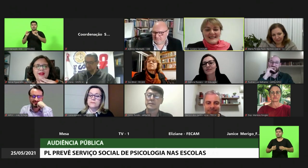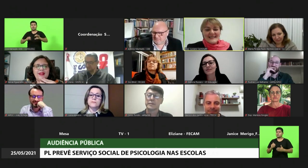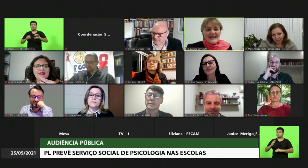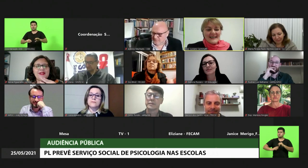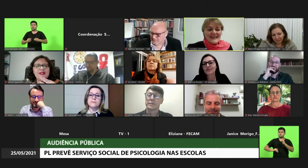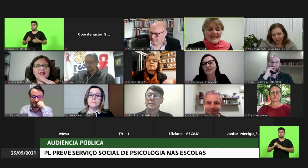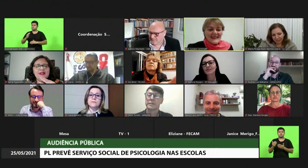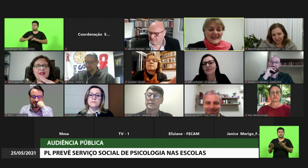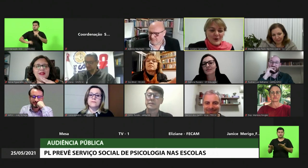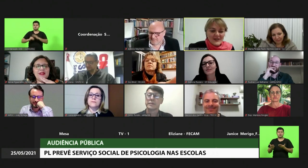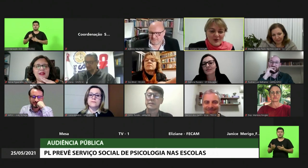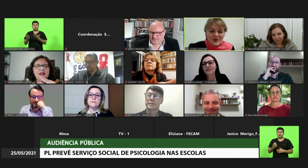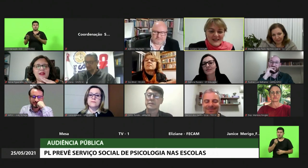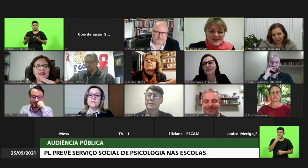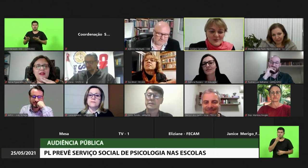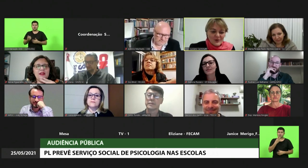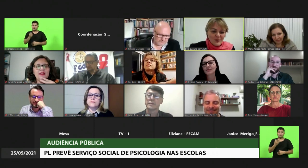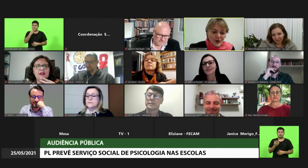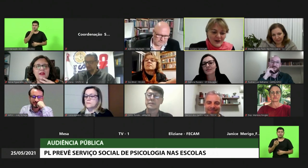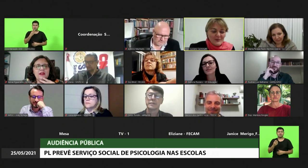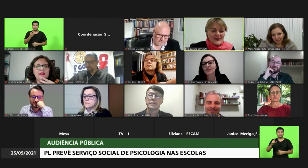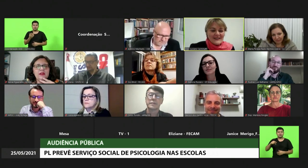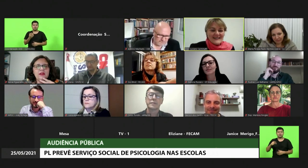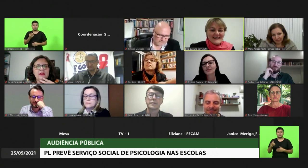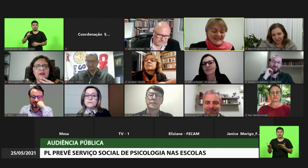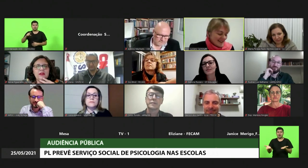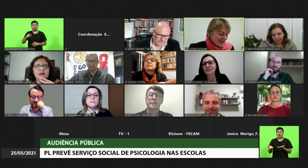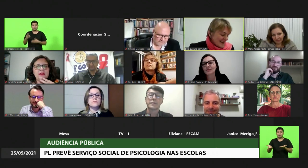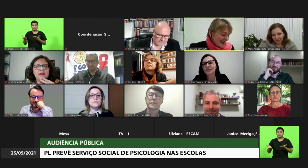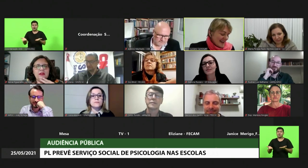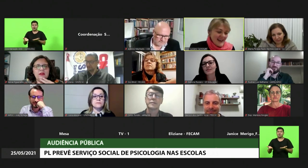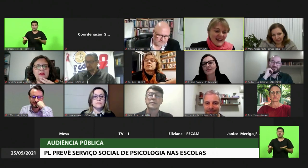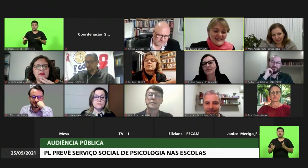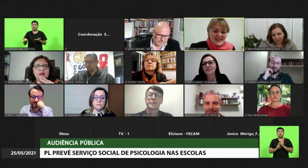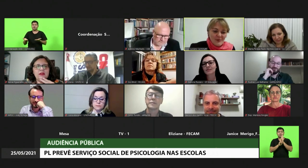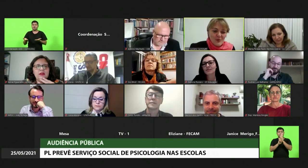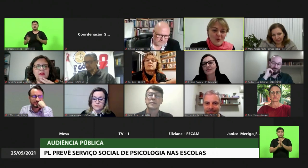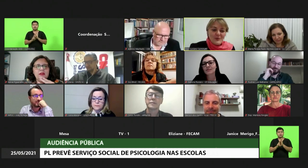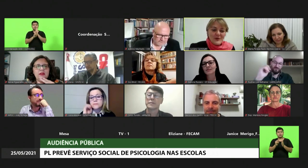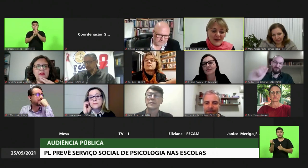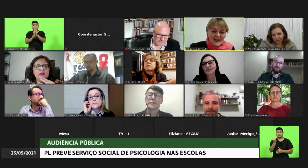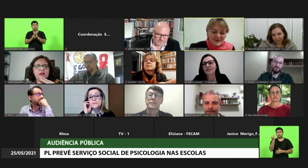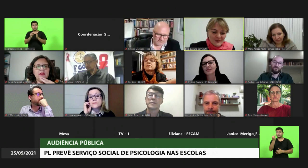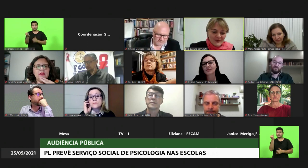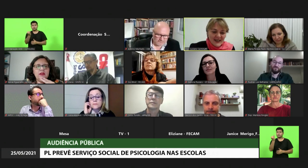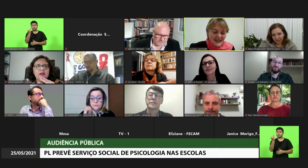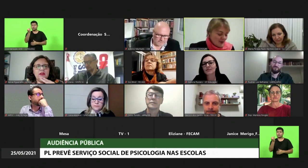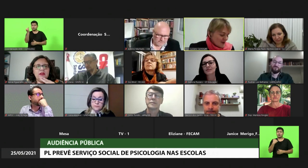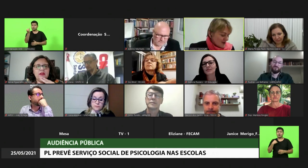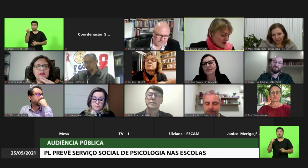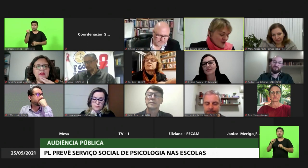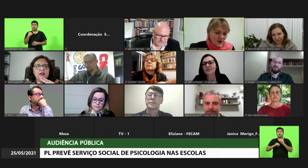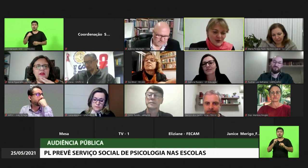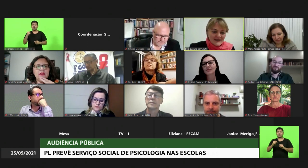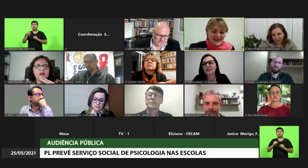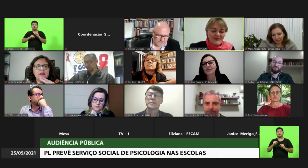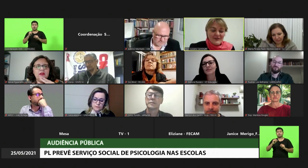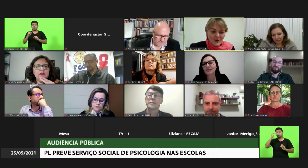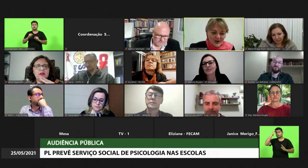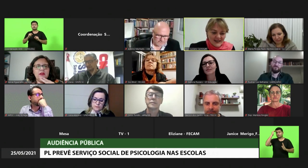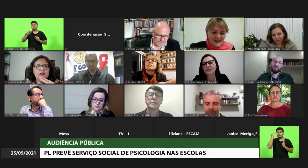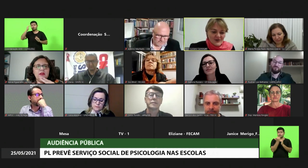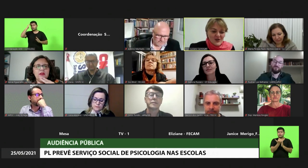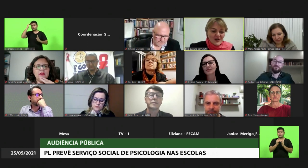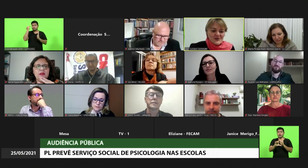traz, né, um protagonismo muito importante em relação ao cumprimento daquilo que o doutor João